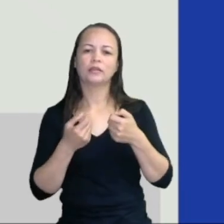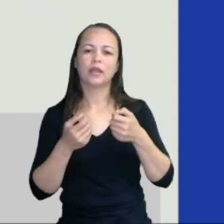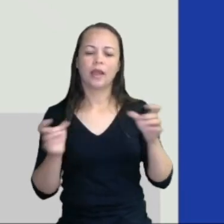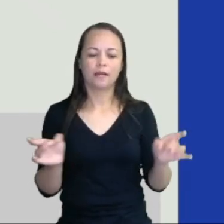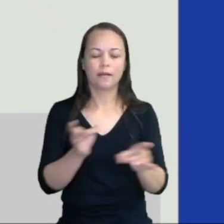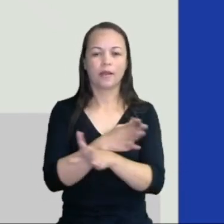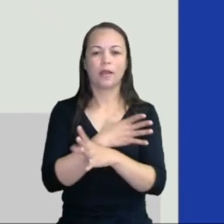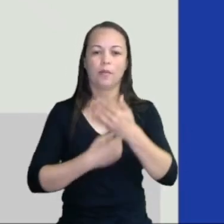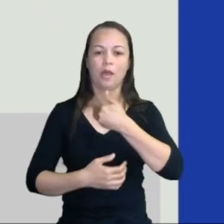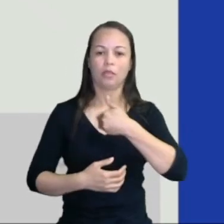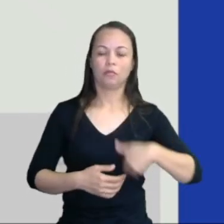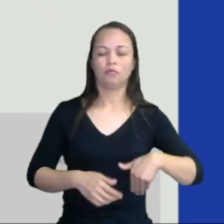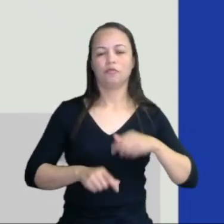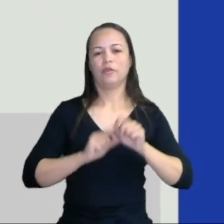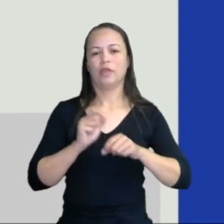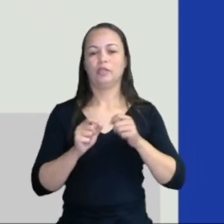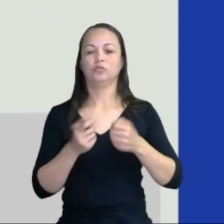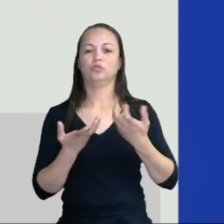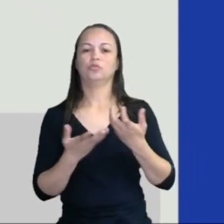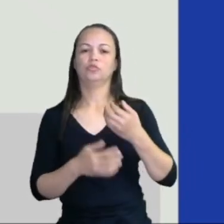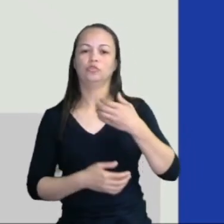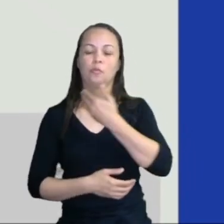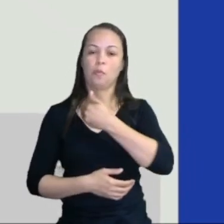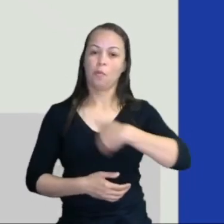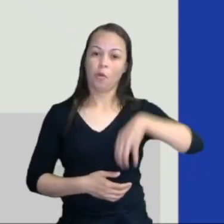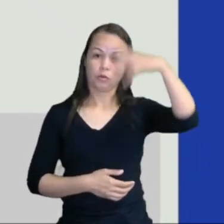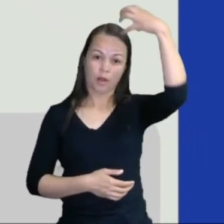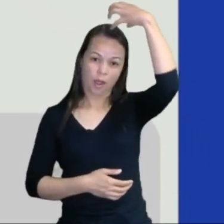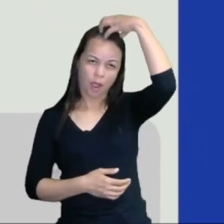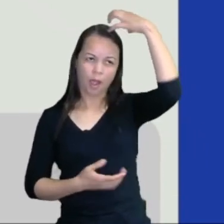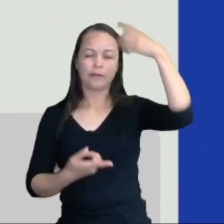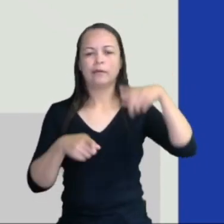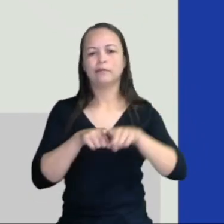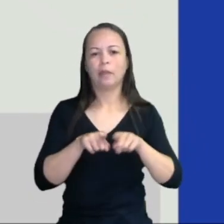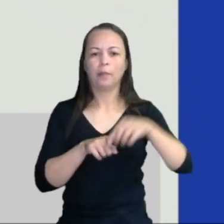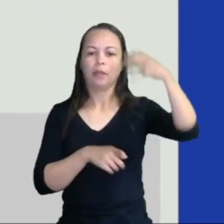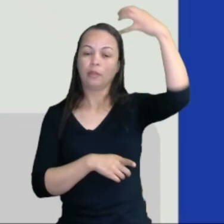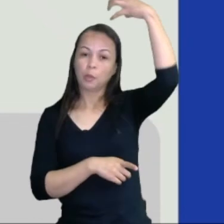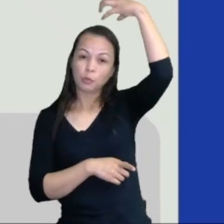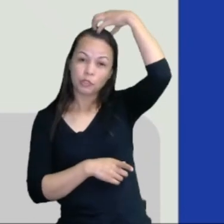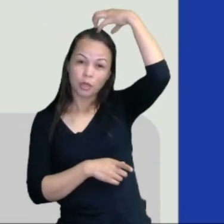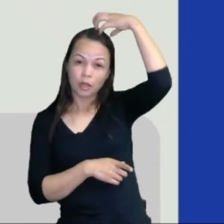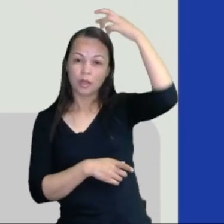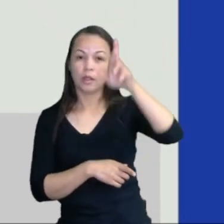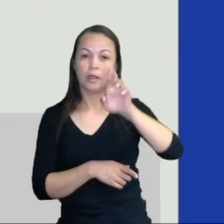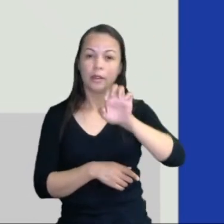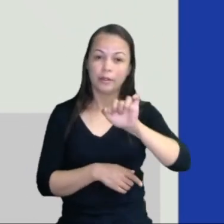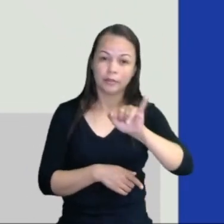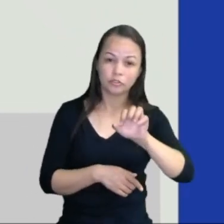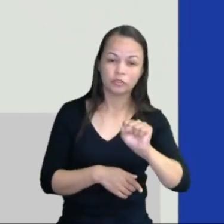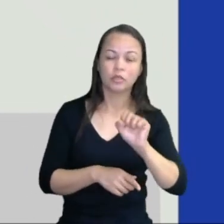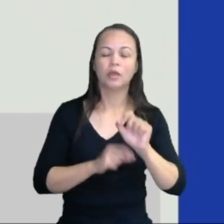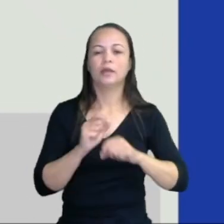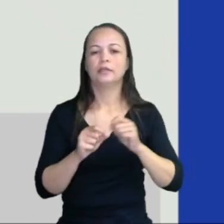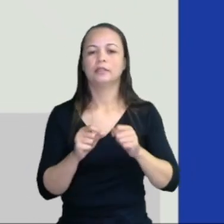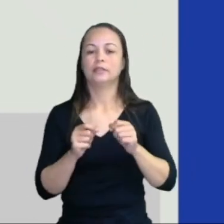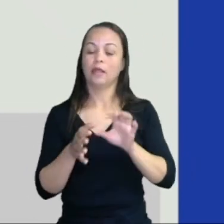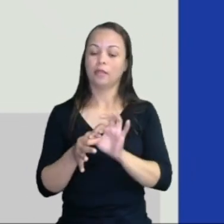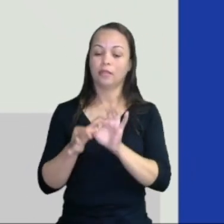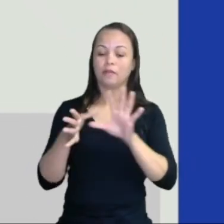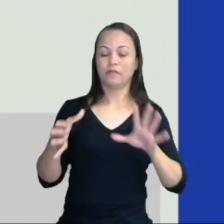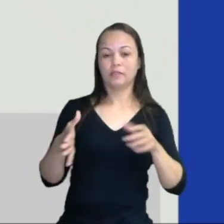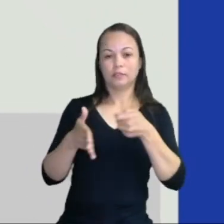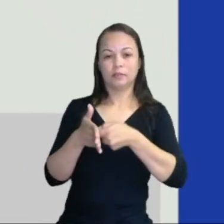para vocês, dos monarcas, dos reis, estabelecendo um quadro de igualdade e de defesa de